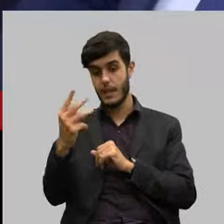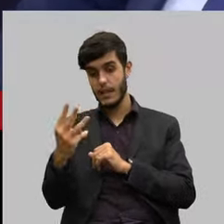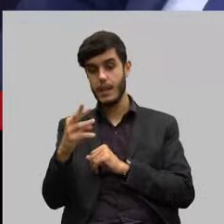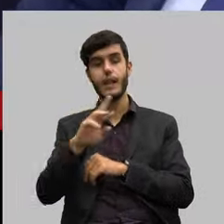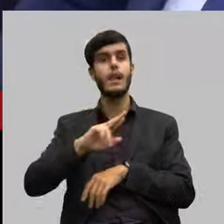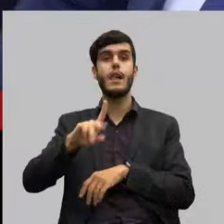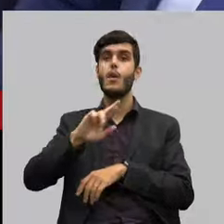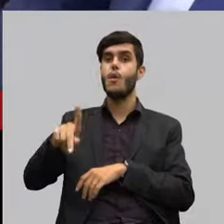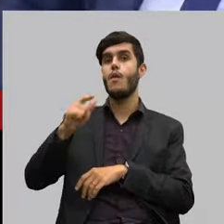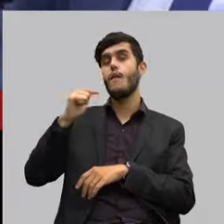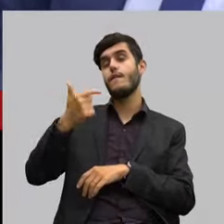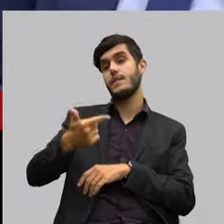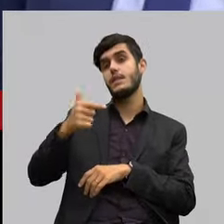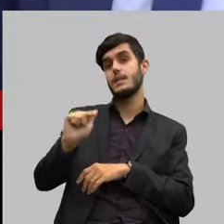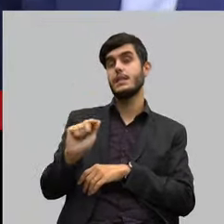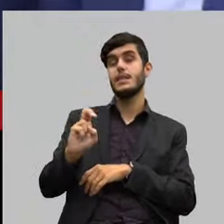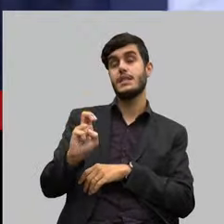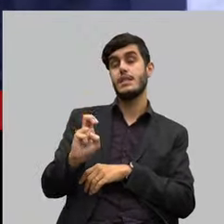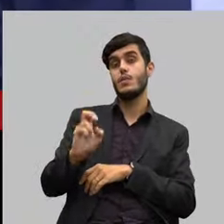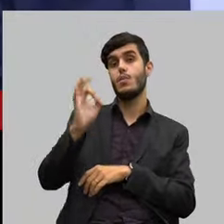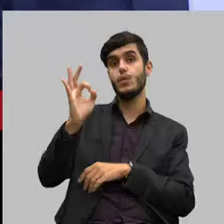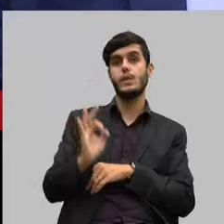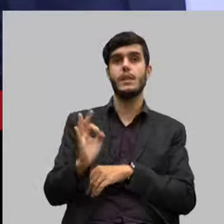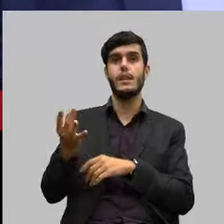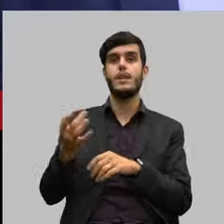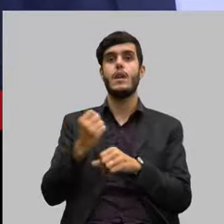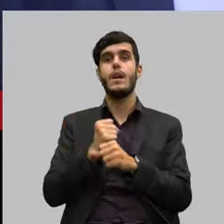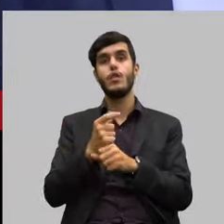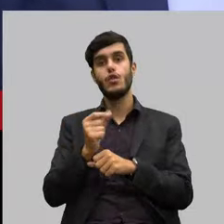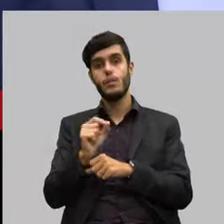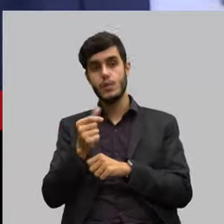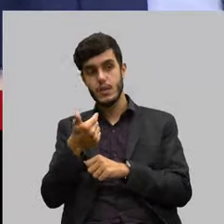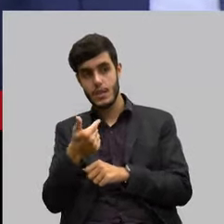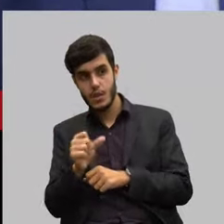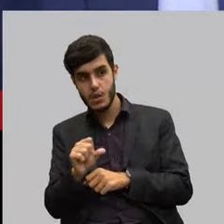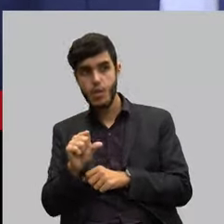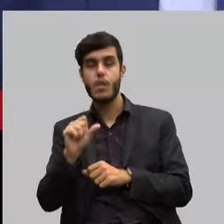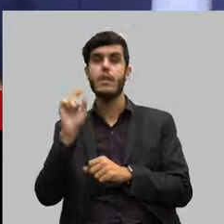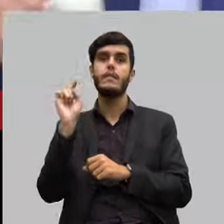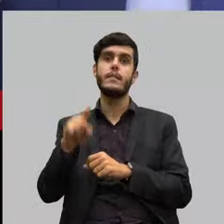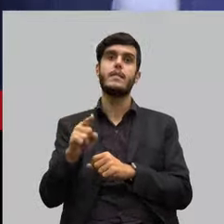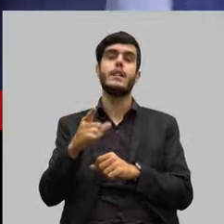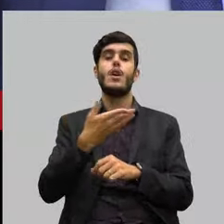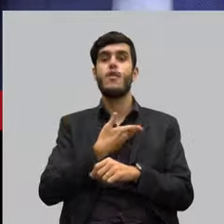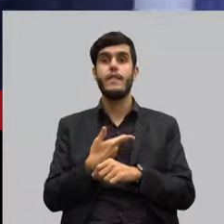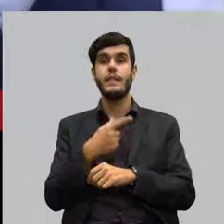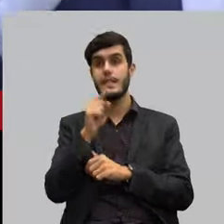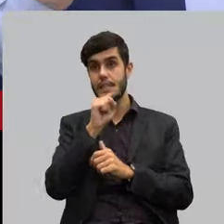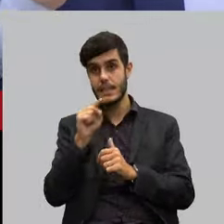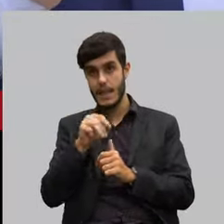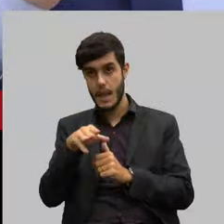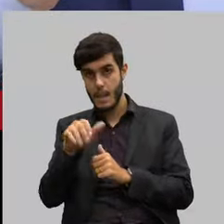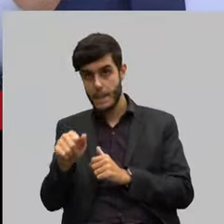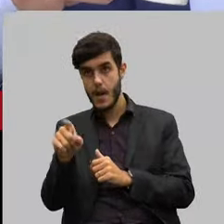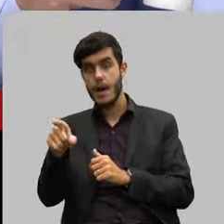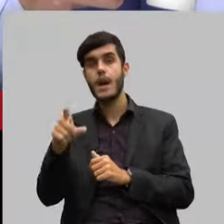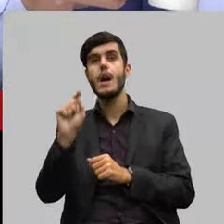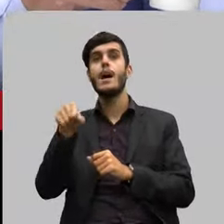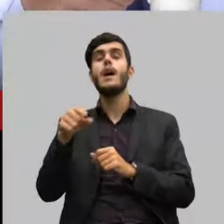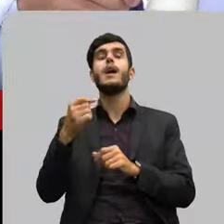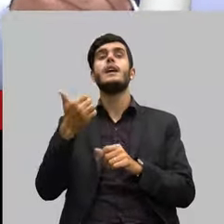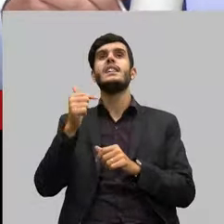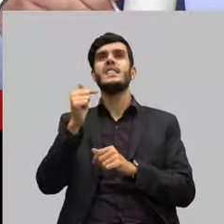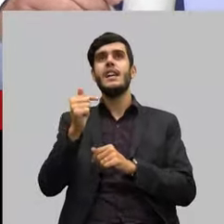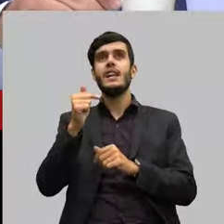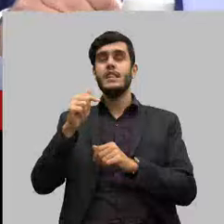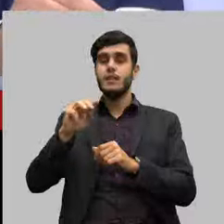por. eu tô falando em 2019 que o governo Zema deixou de investir 7 bilhões 740 milhões